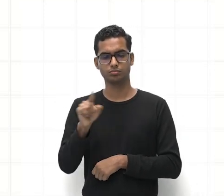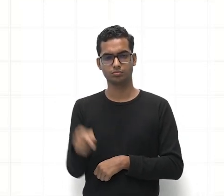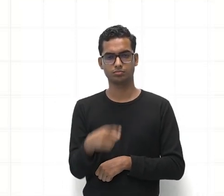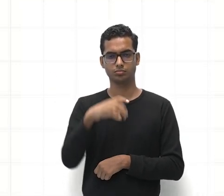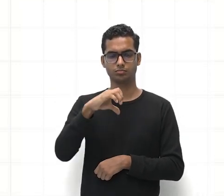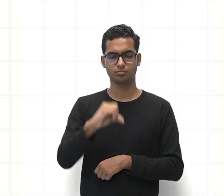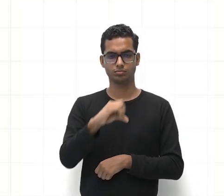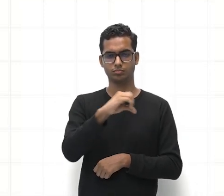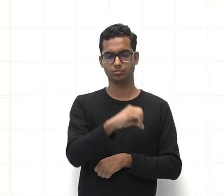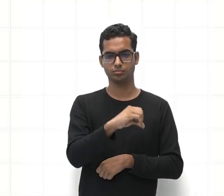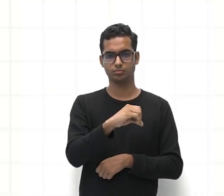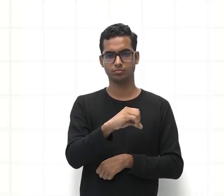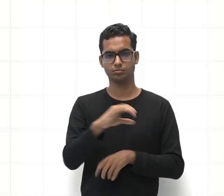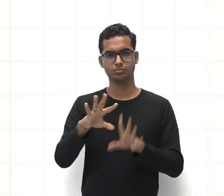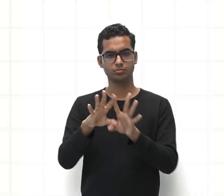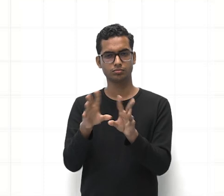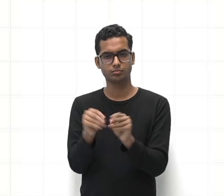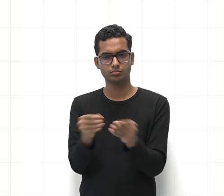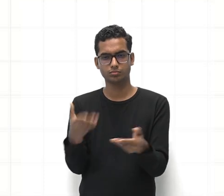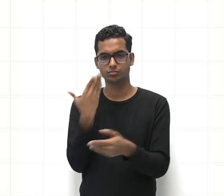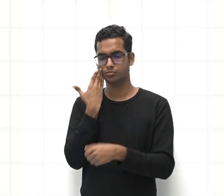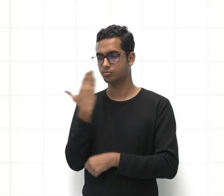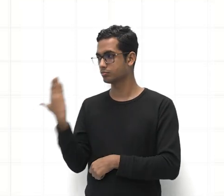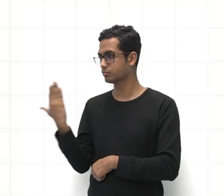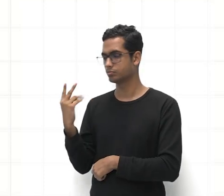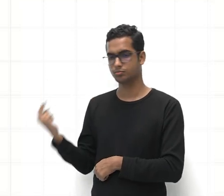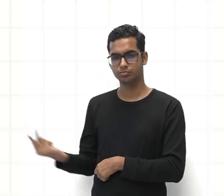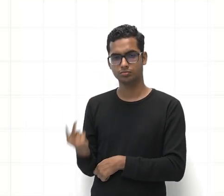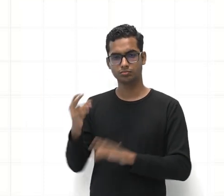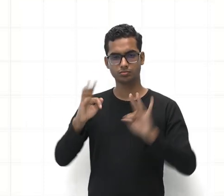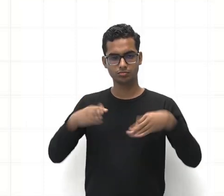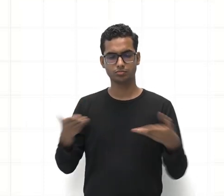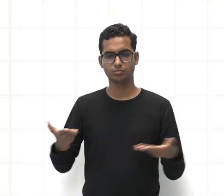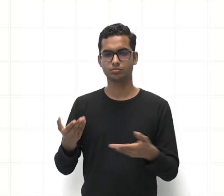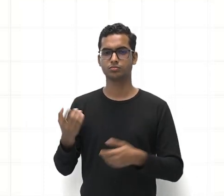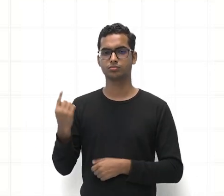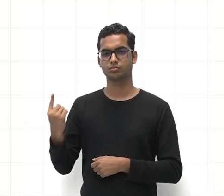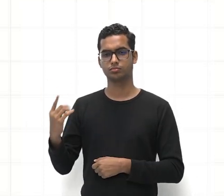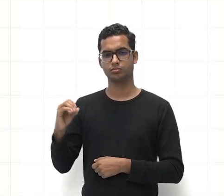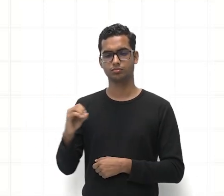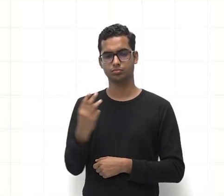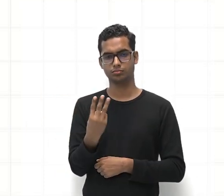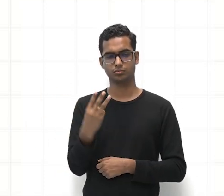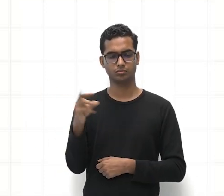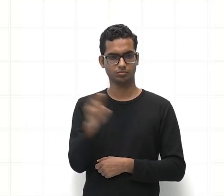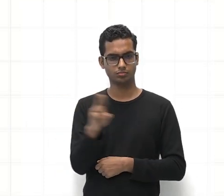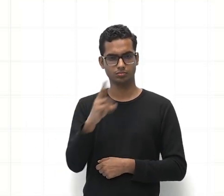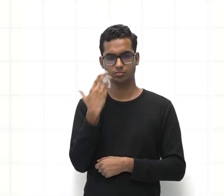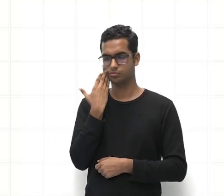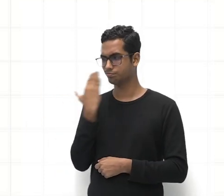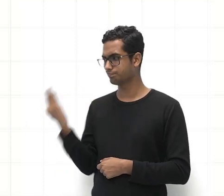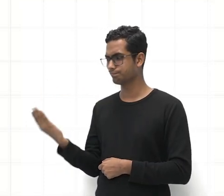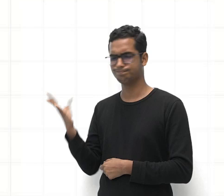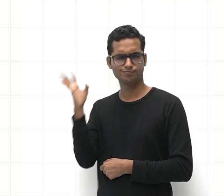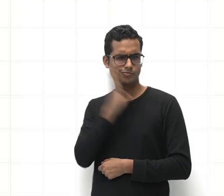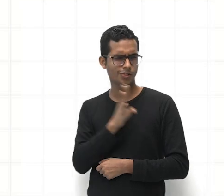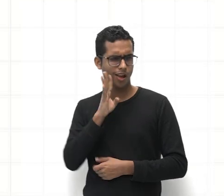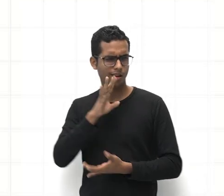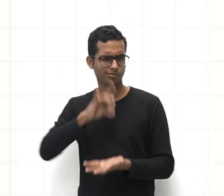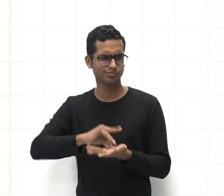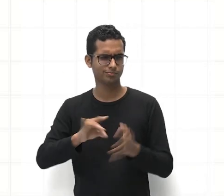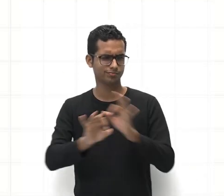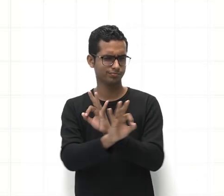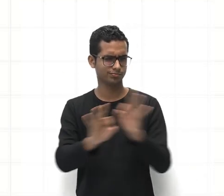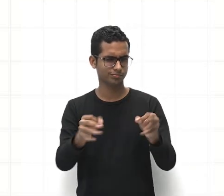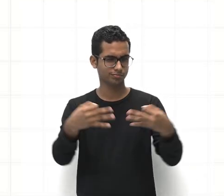102,9996, né, que arredondando, chegamos ao nosso valor final aqui de R$ 103. Não é legal? Não é beleza? Show